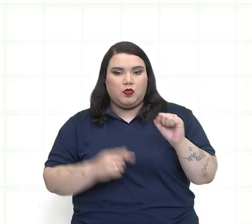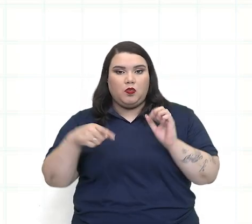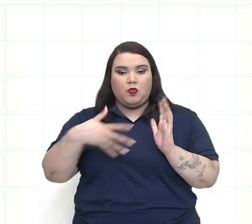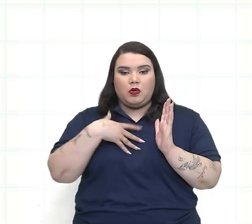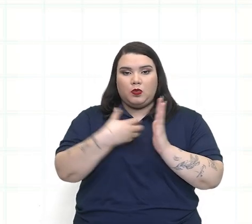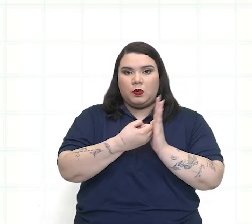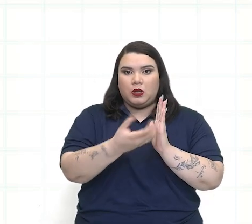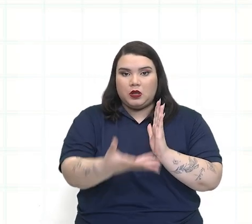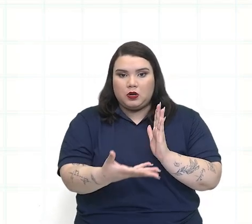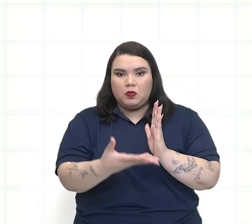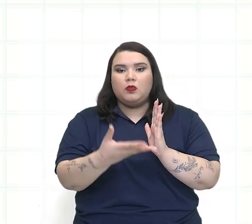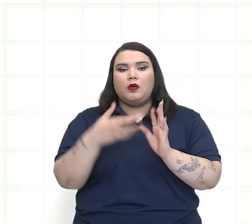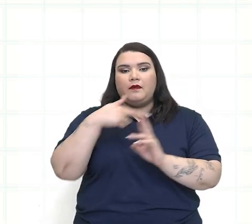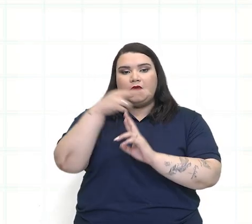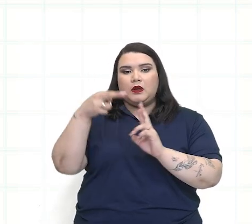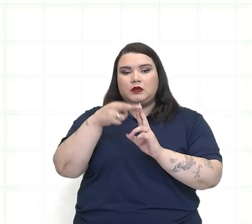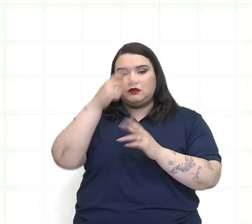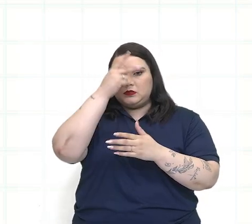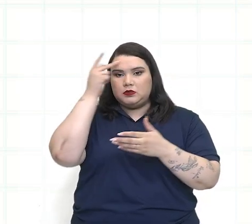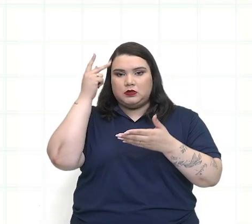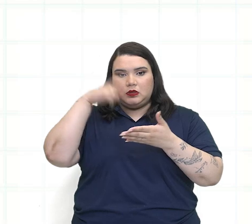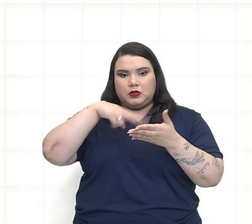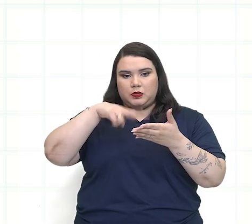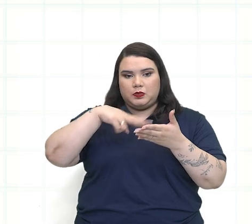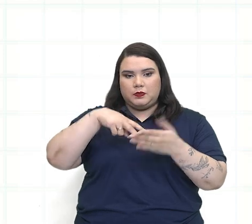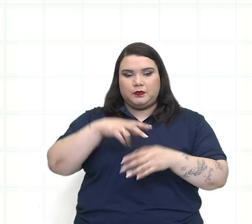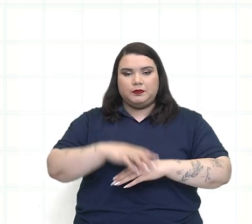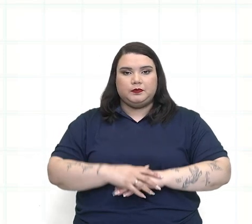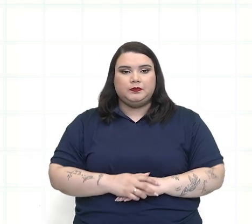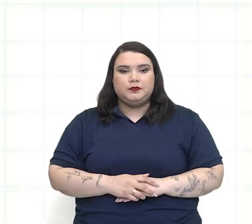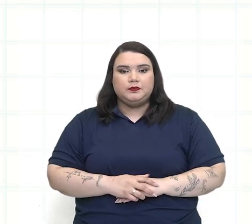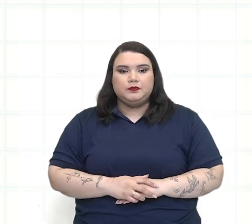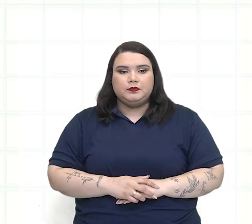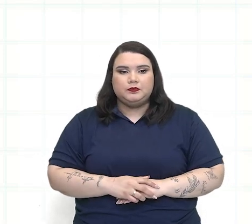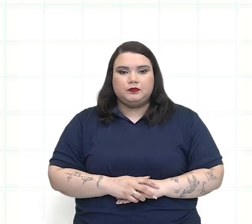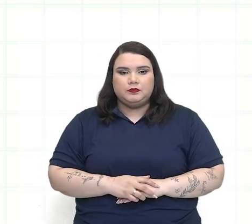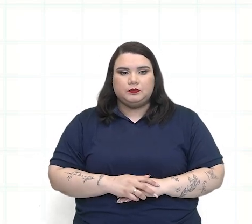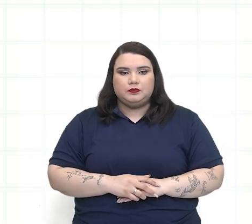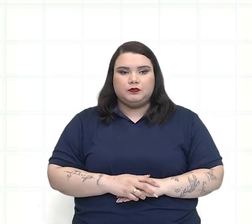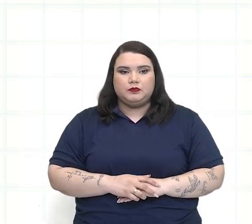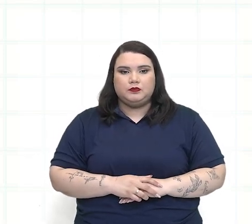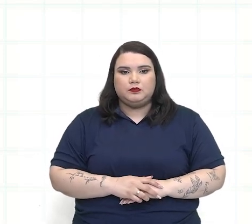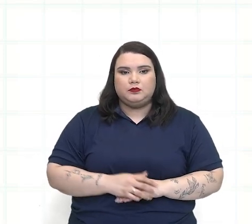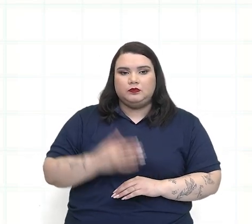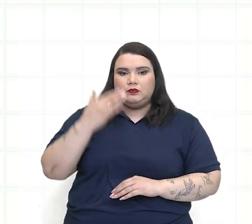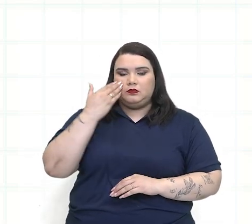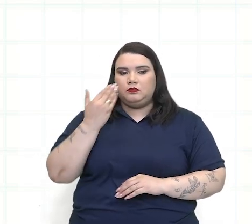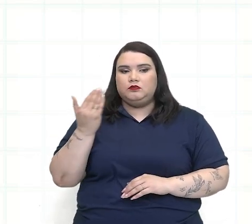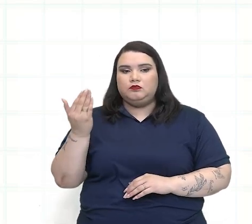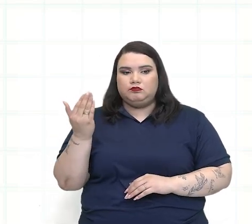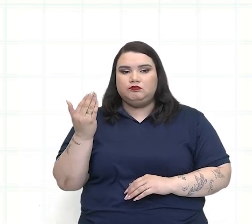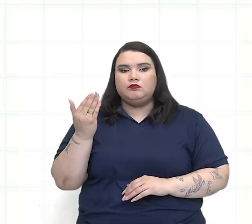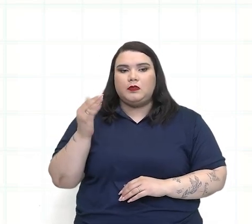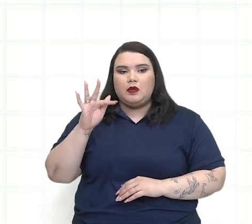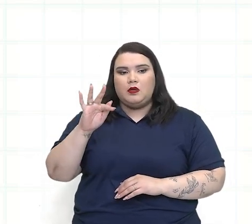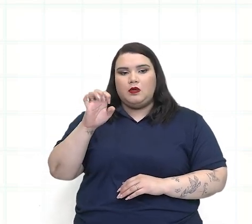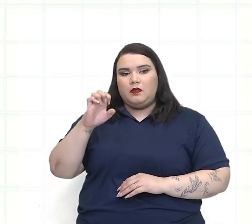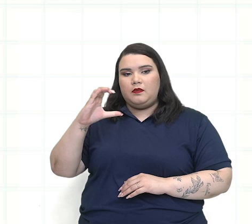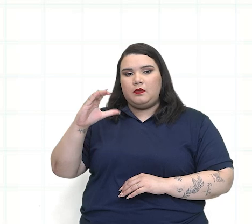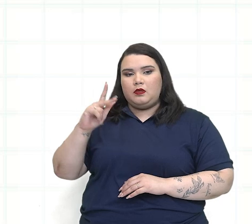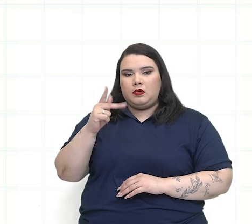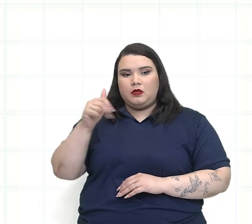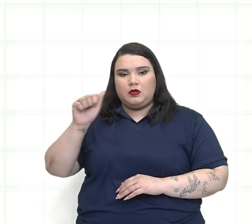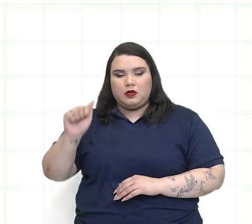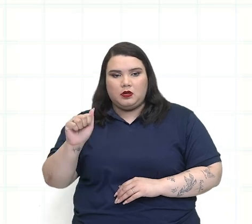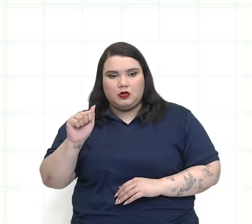leitor. Observe aqui, olha. Aqui. Fecha meu livro se por agora não tens